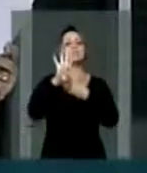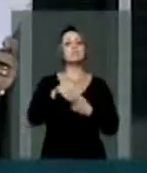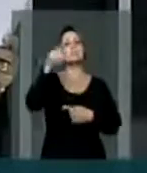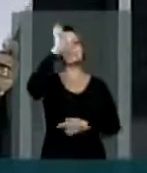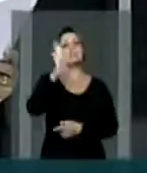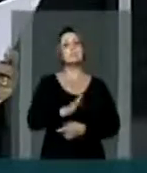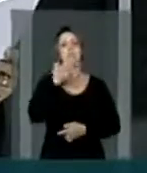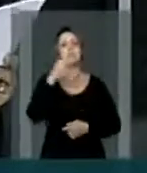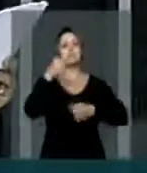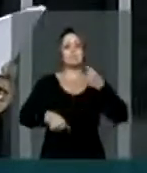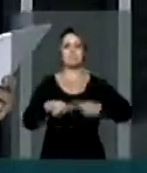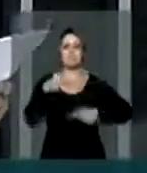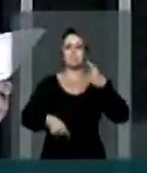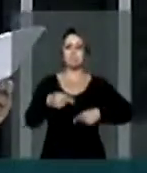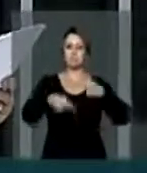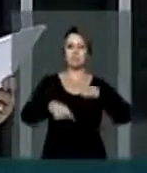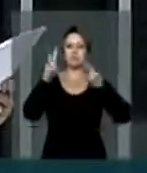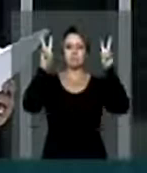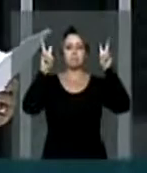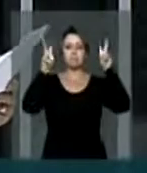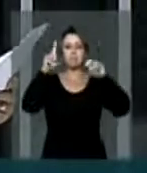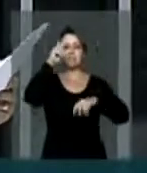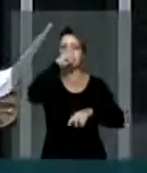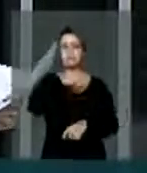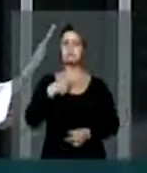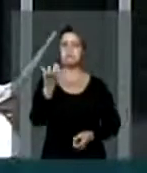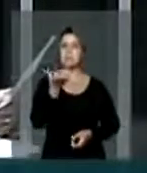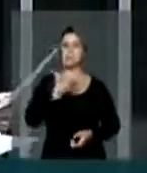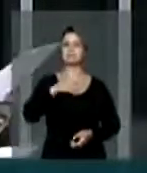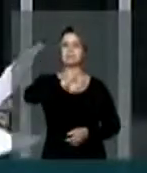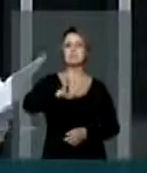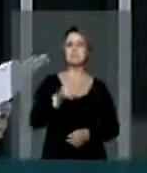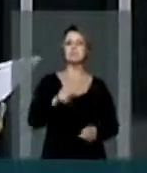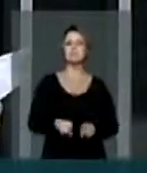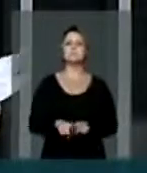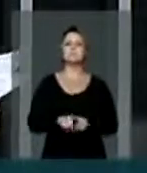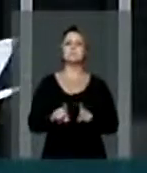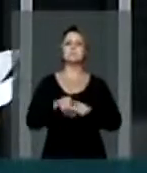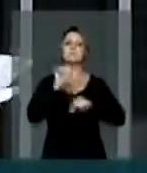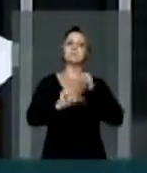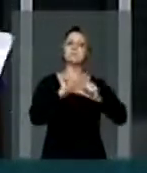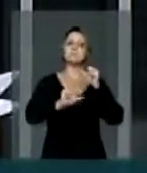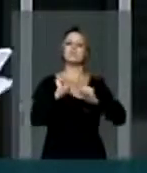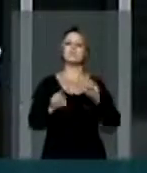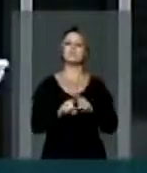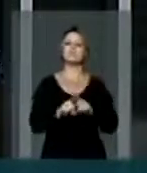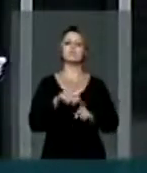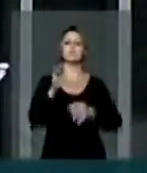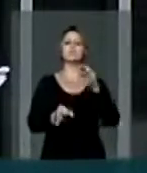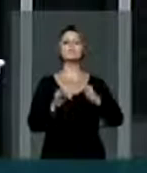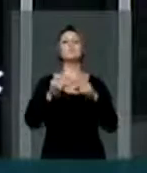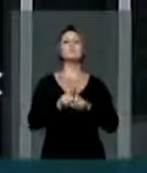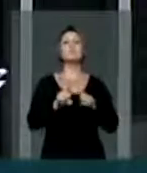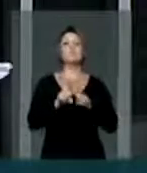brasileiro a discussão desses temas polêmicos, já que temos a oportunidade de rechaçar o ativismo jurídico